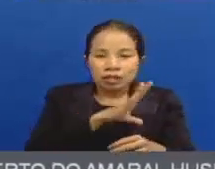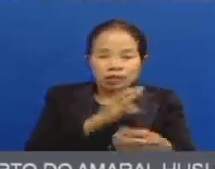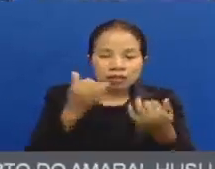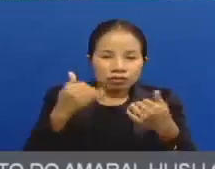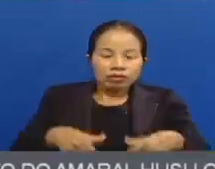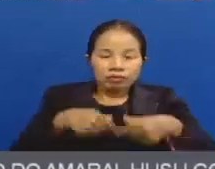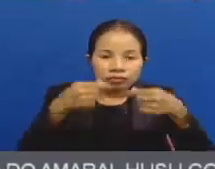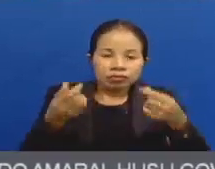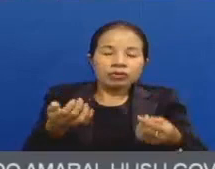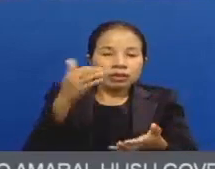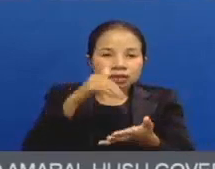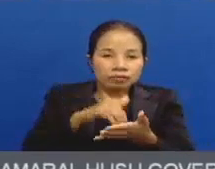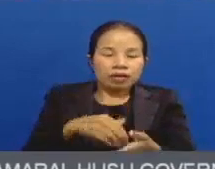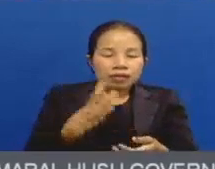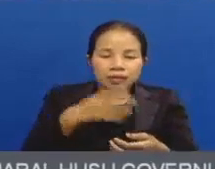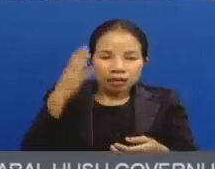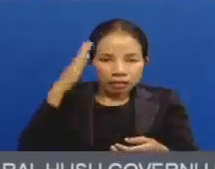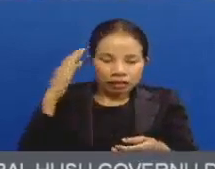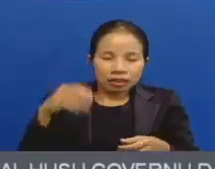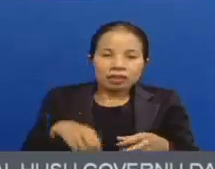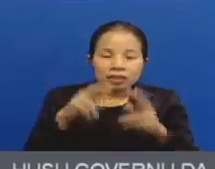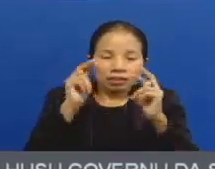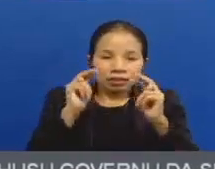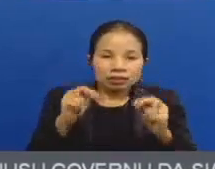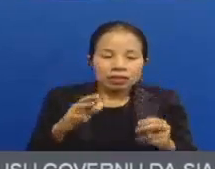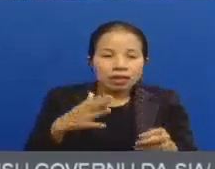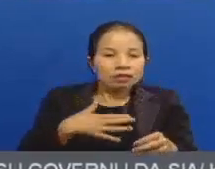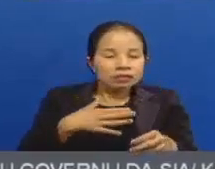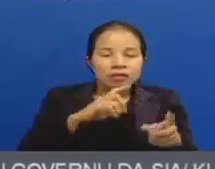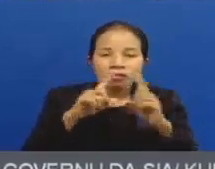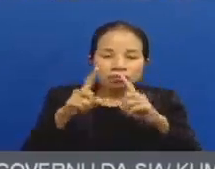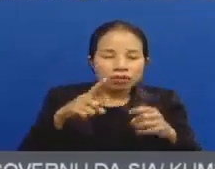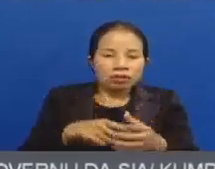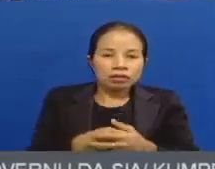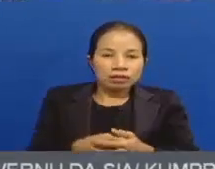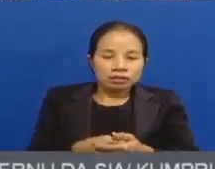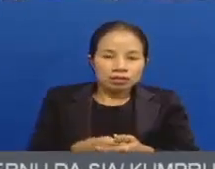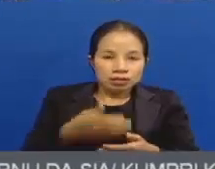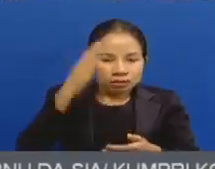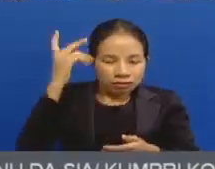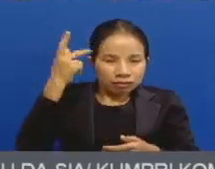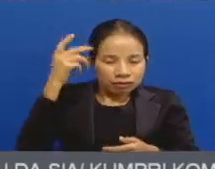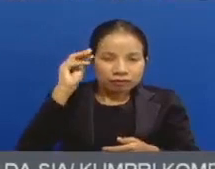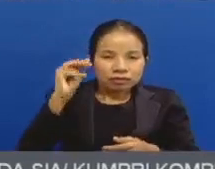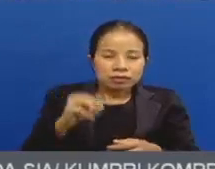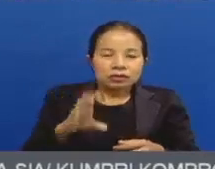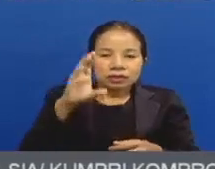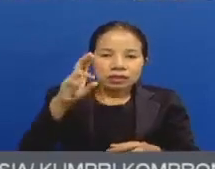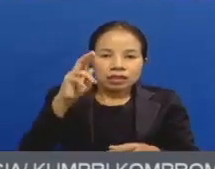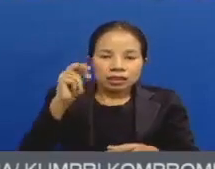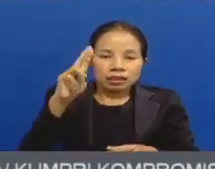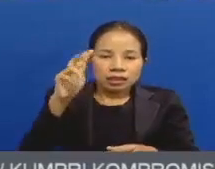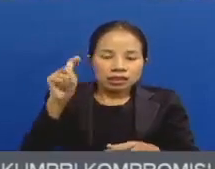a me identifiquei da Atsernene, a me tenhola. Eu sei qual é o seu primeiro-ministro, liga o assunto. Se a Nertela e a interesse a